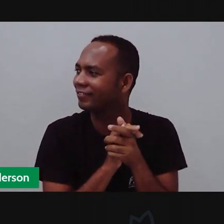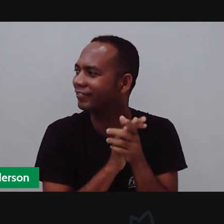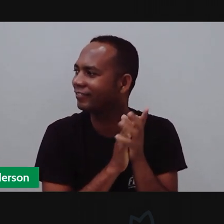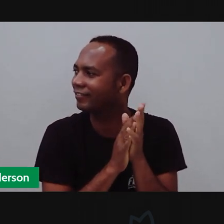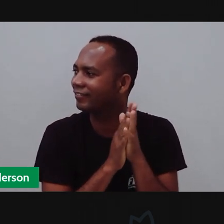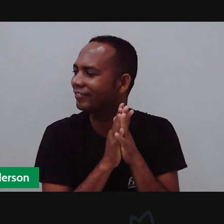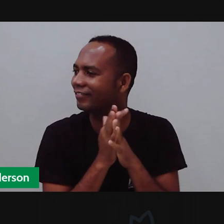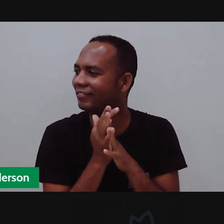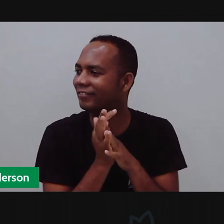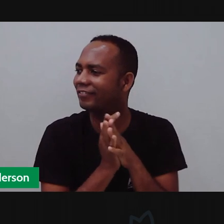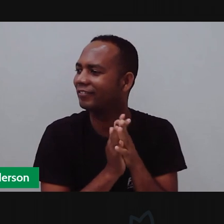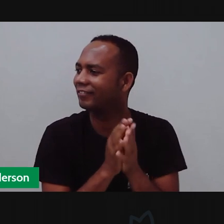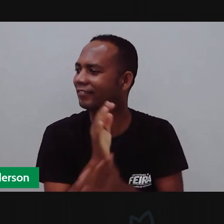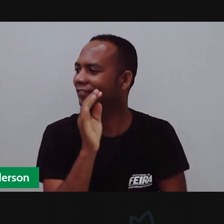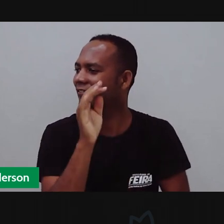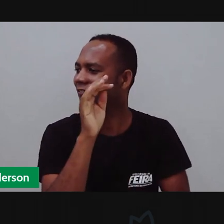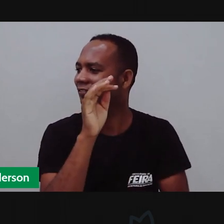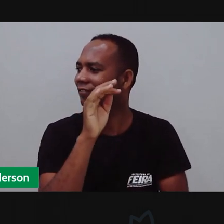Vamos ver agora.